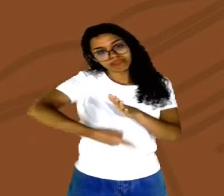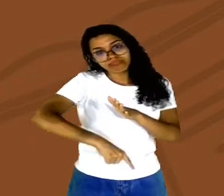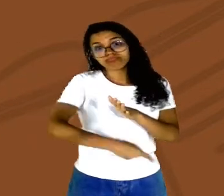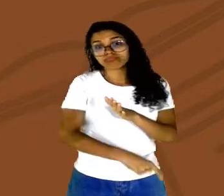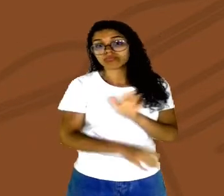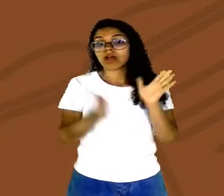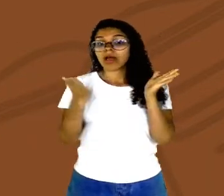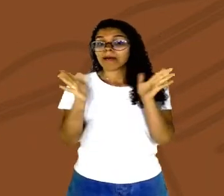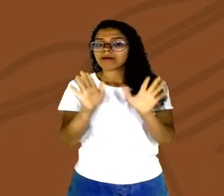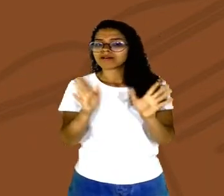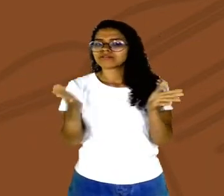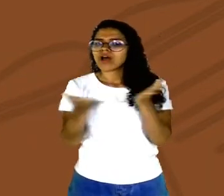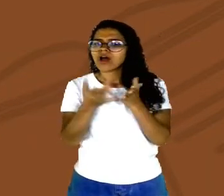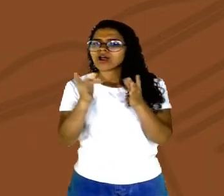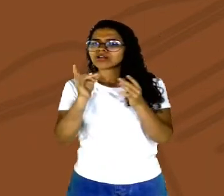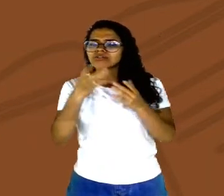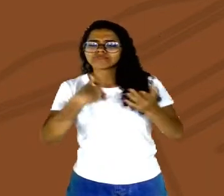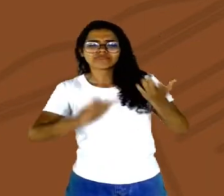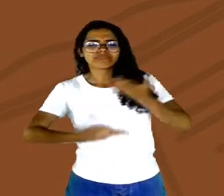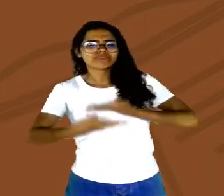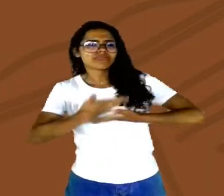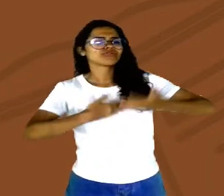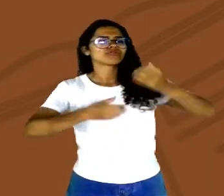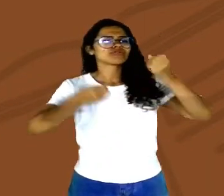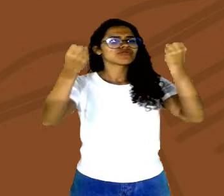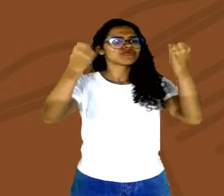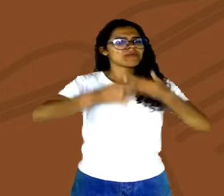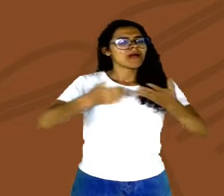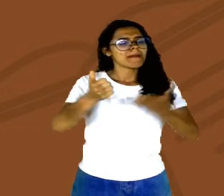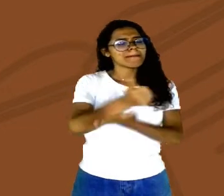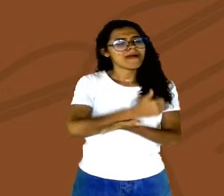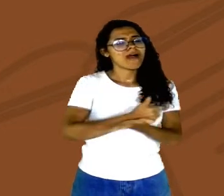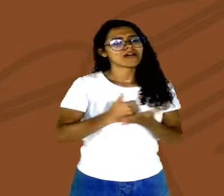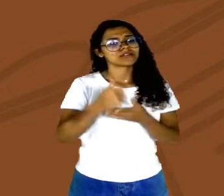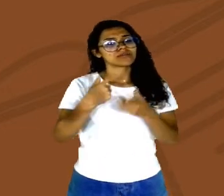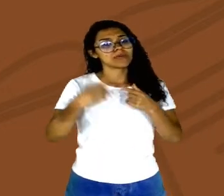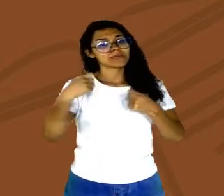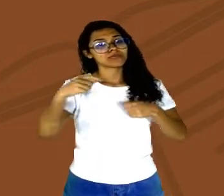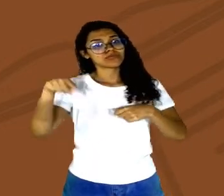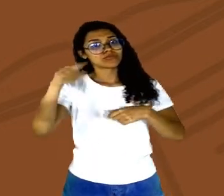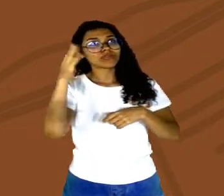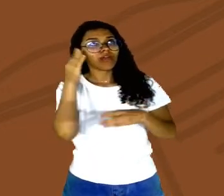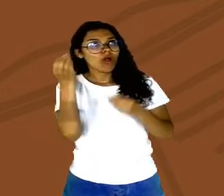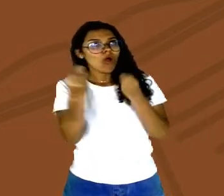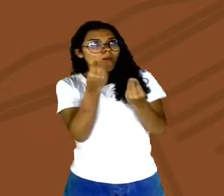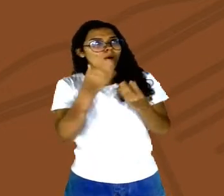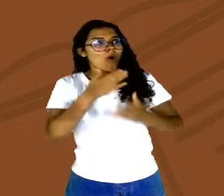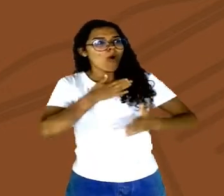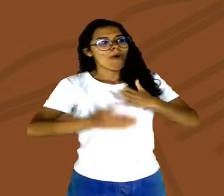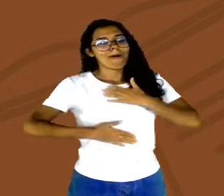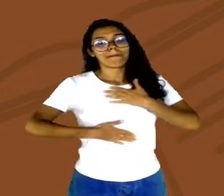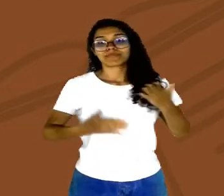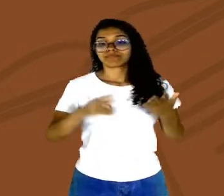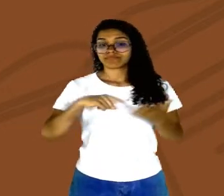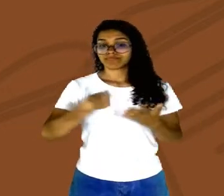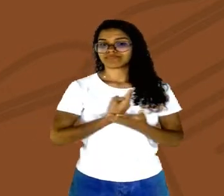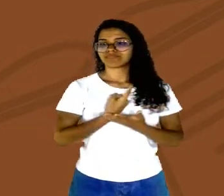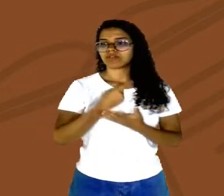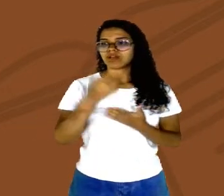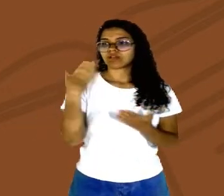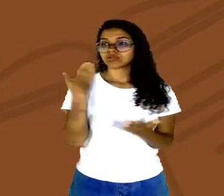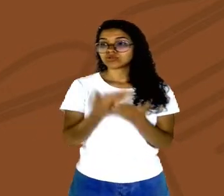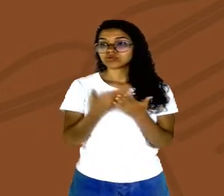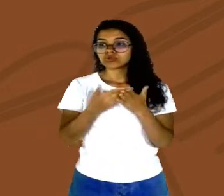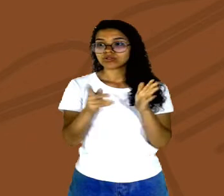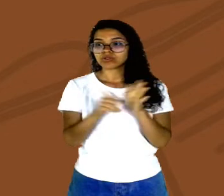gente socializa essas informações básicas para que a gente também entenda o funcionamento do nosso corpo. Nós, enquanto alunos, enquanto estudantes